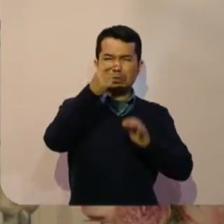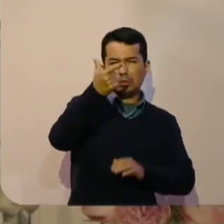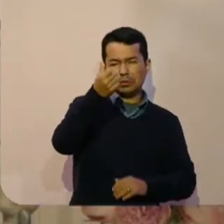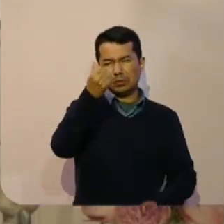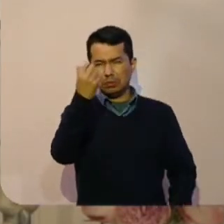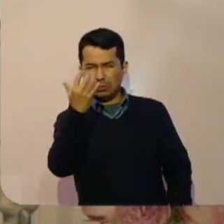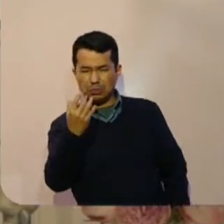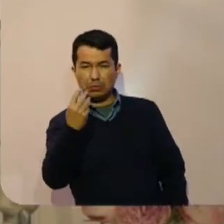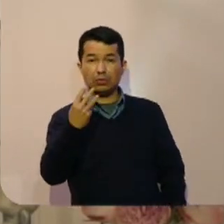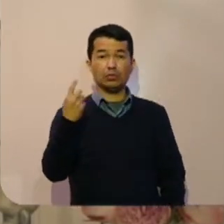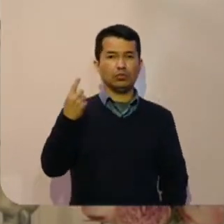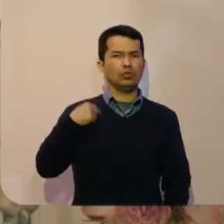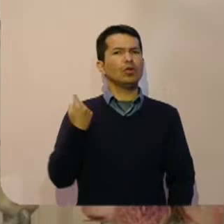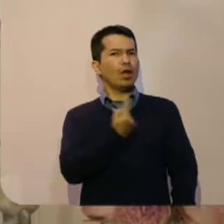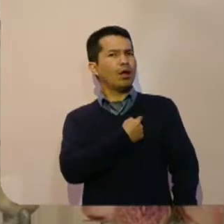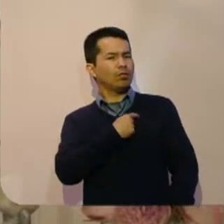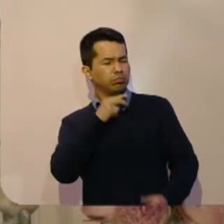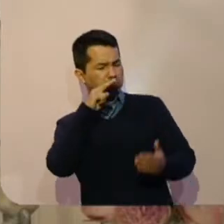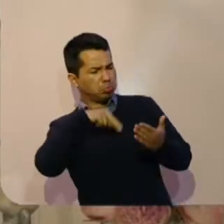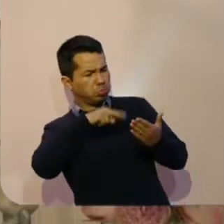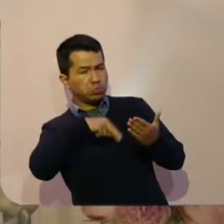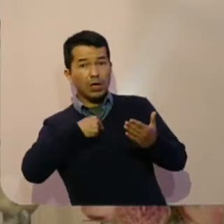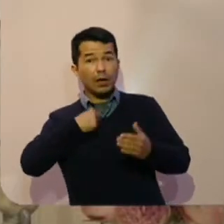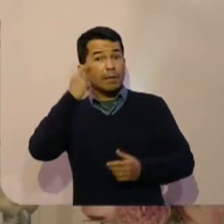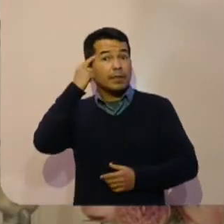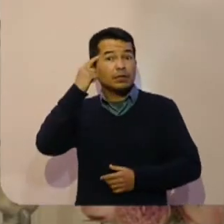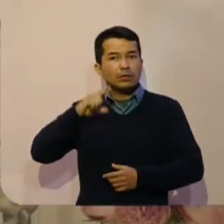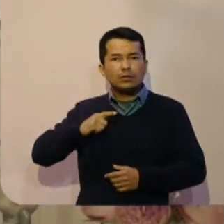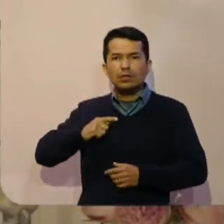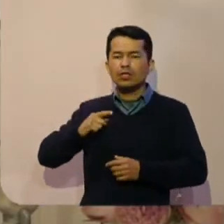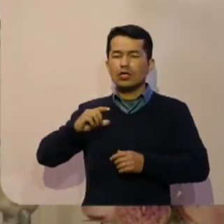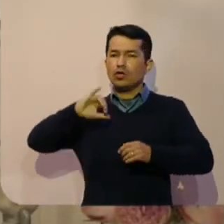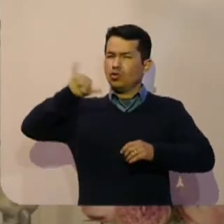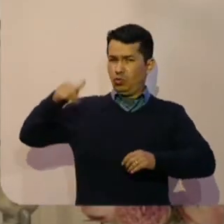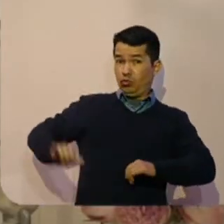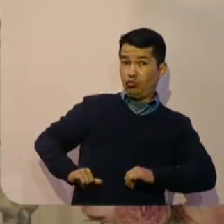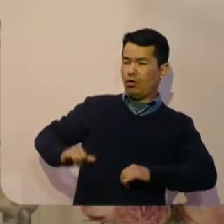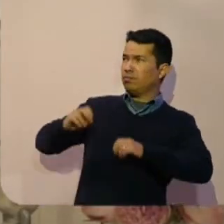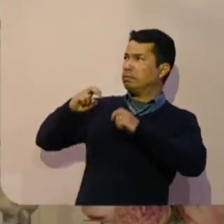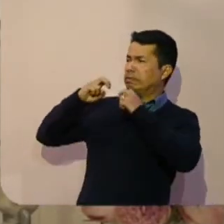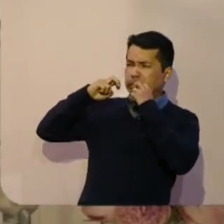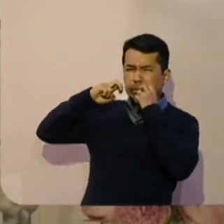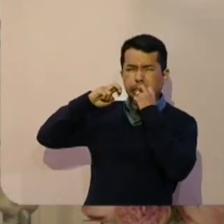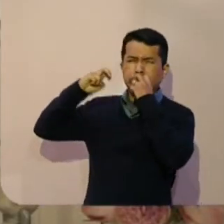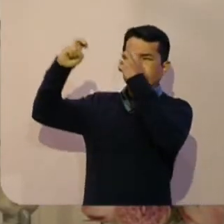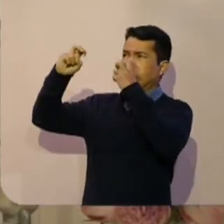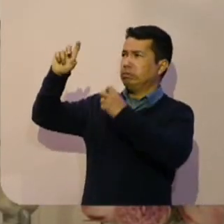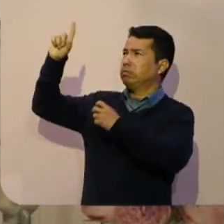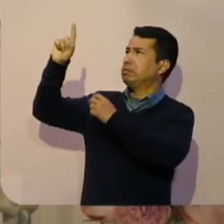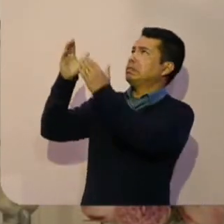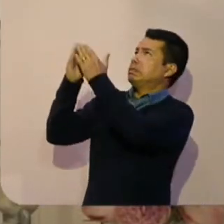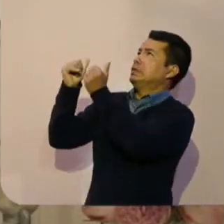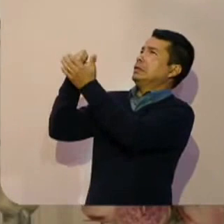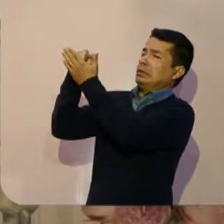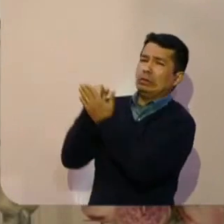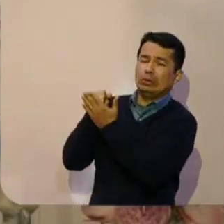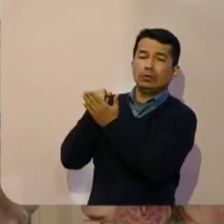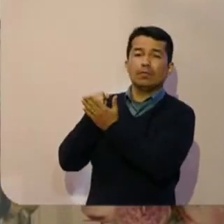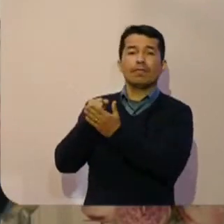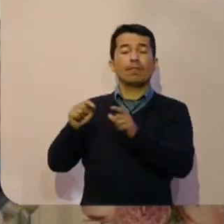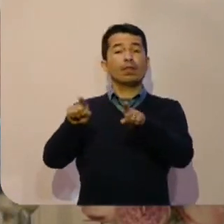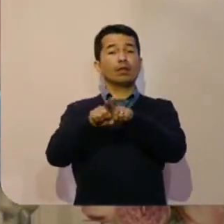seu coração. E ele está dizendo com essas palavras poéticas aqui, na forma poética, o seguinte: